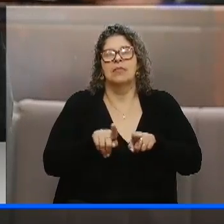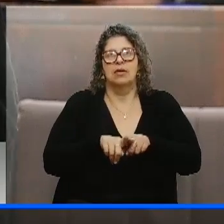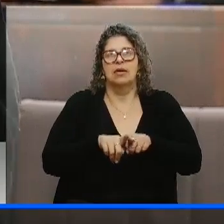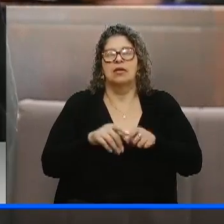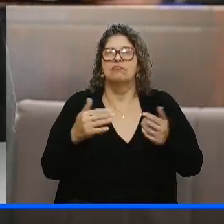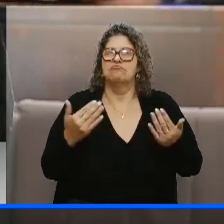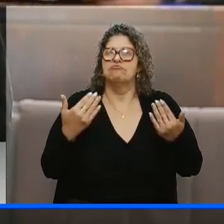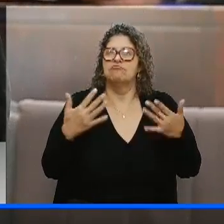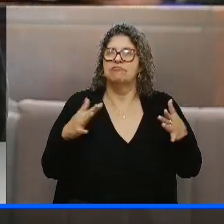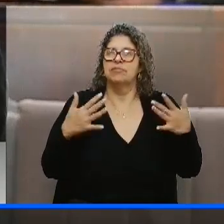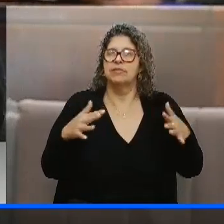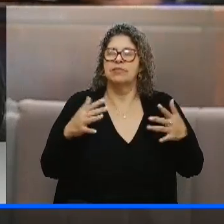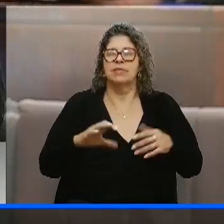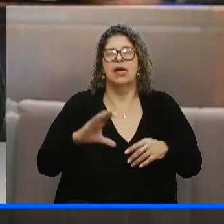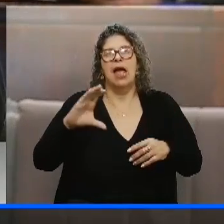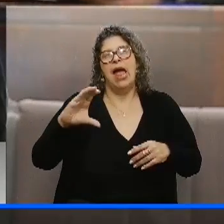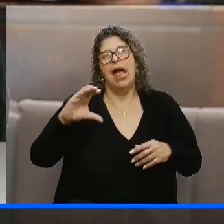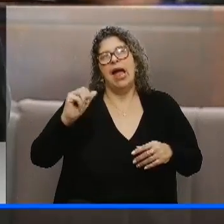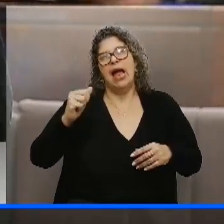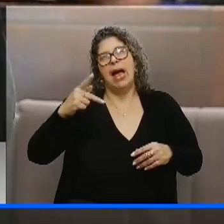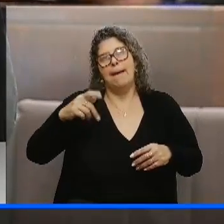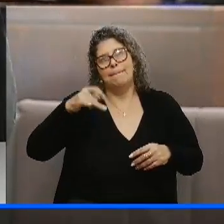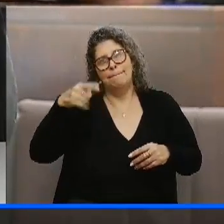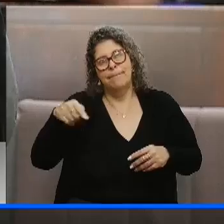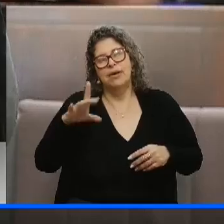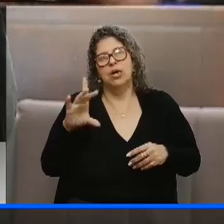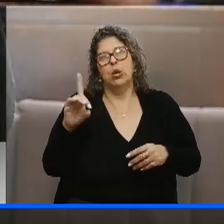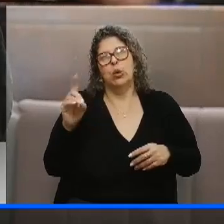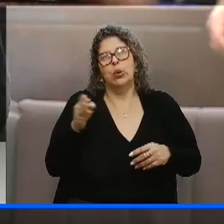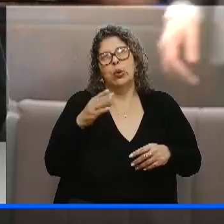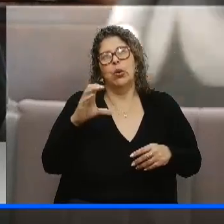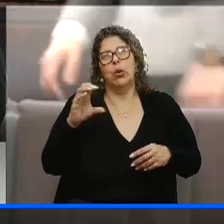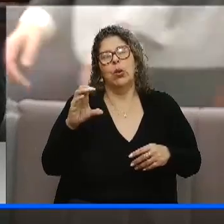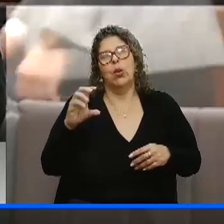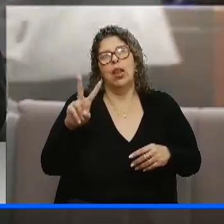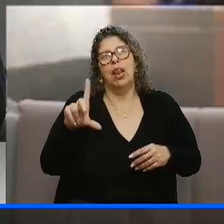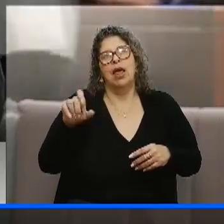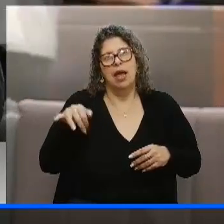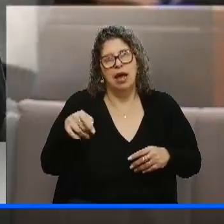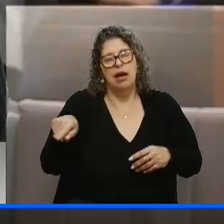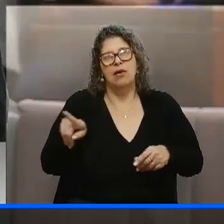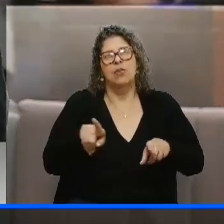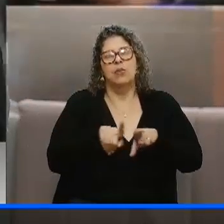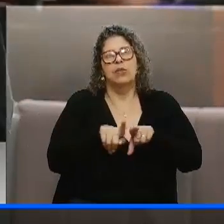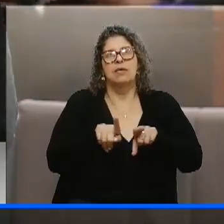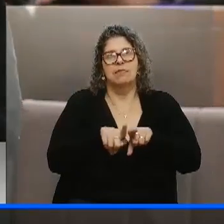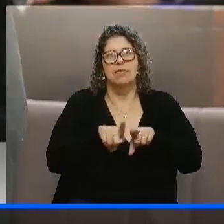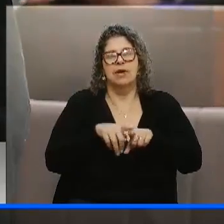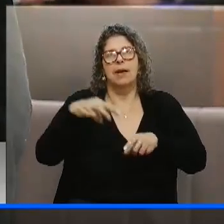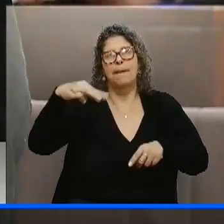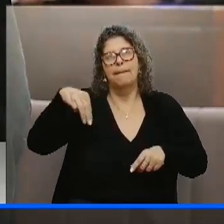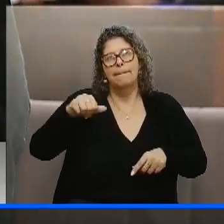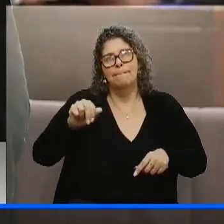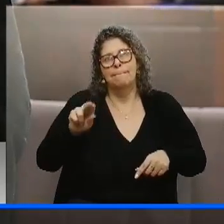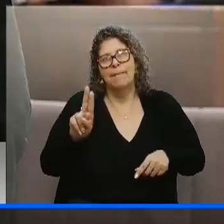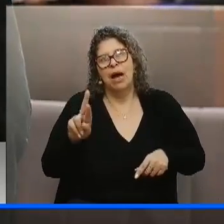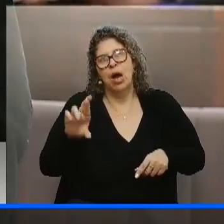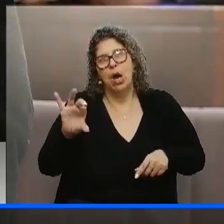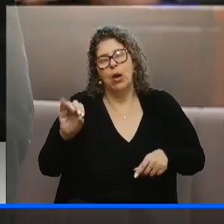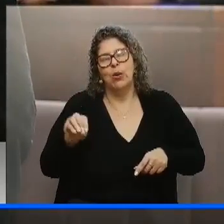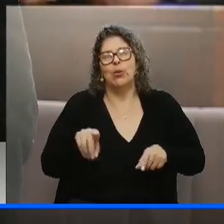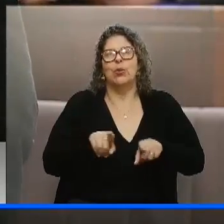prefeito e capão do leão mauro no clássico saudamos também